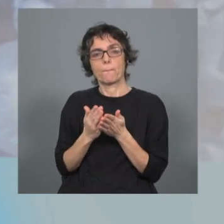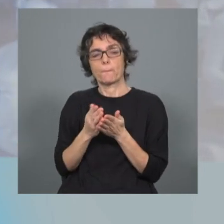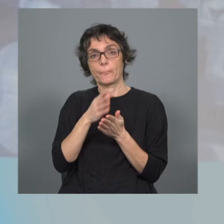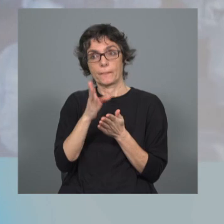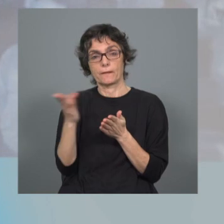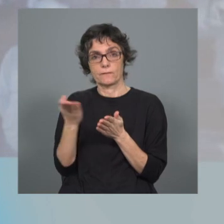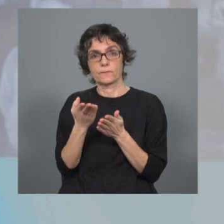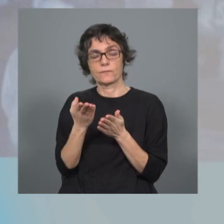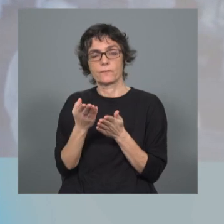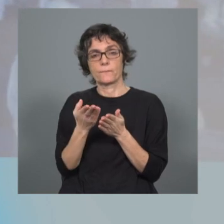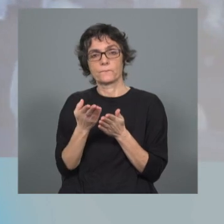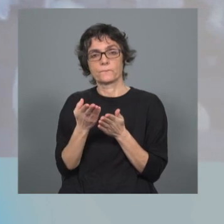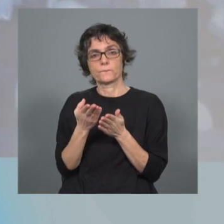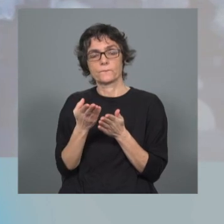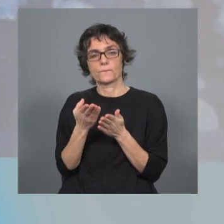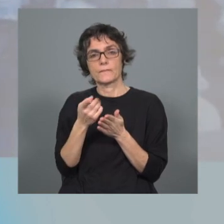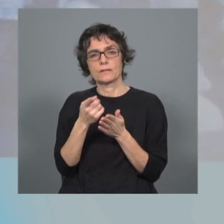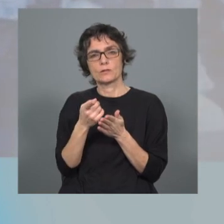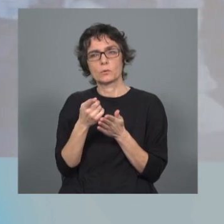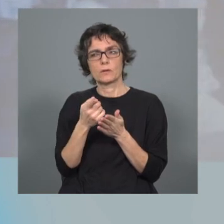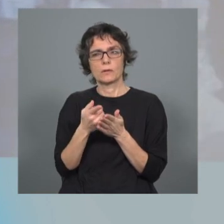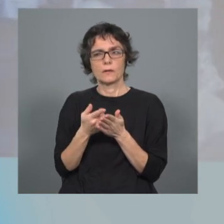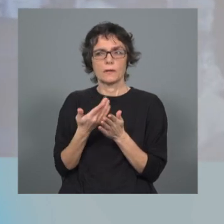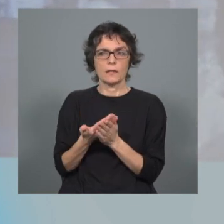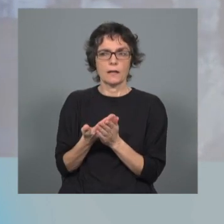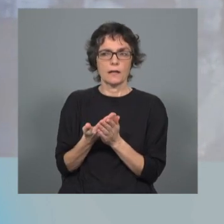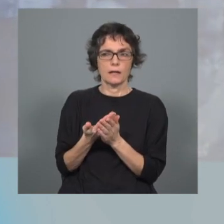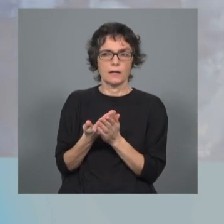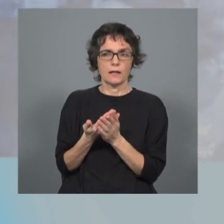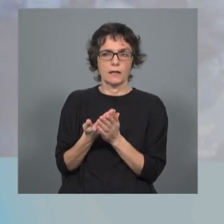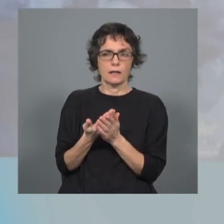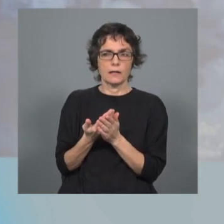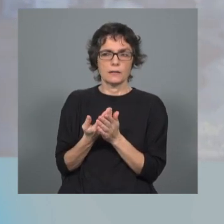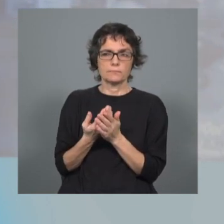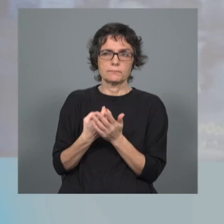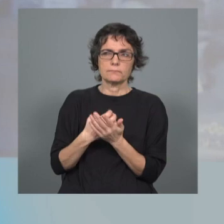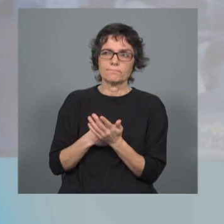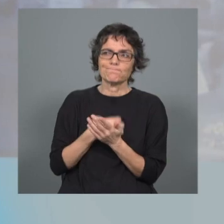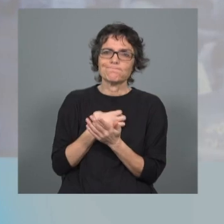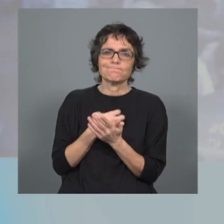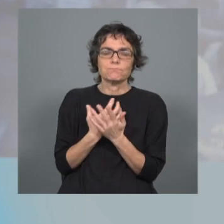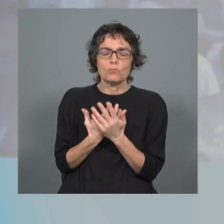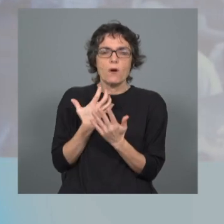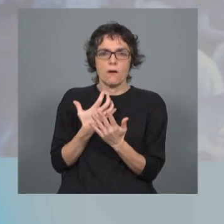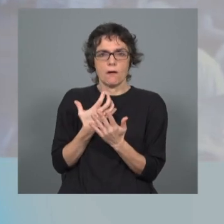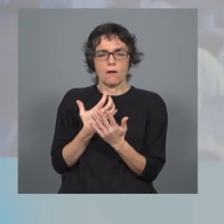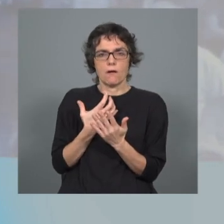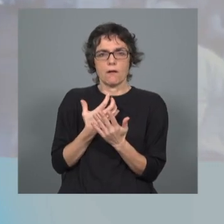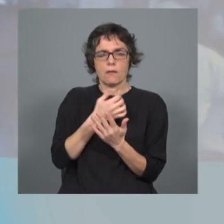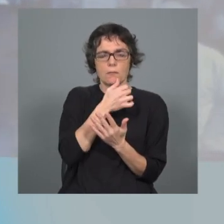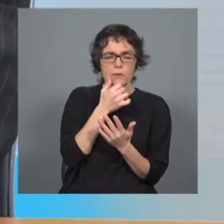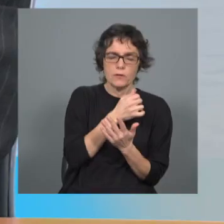João Lourenço, acabam por dar densidade também ao próprio mistério que se vive da paixão, morte e depois da ressurreição de